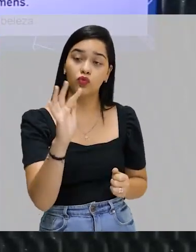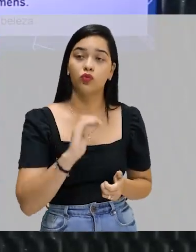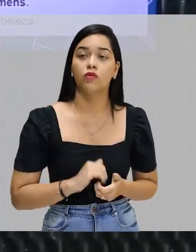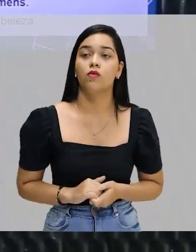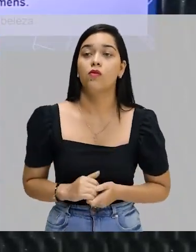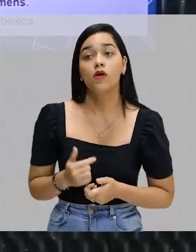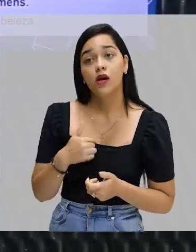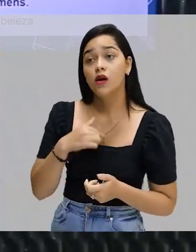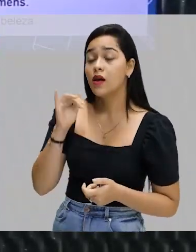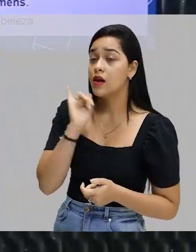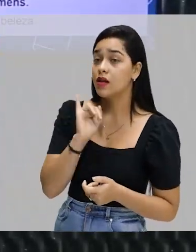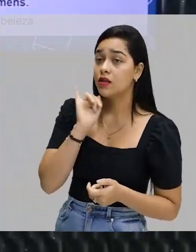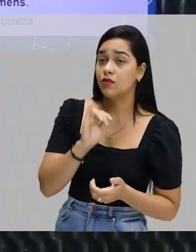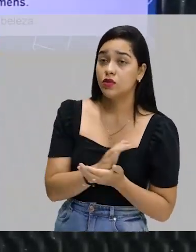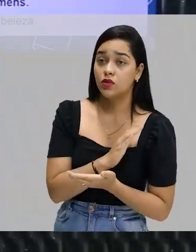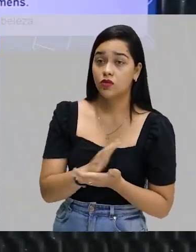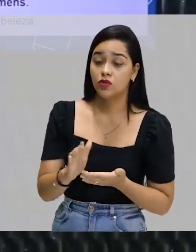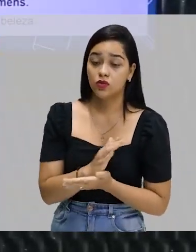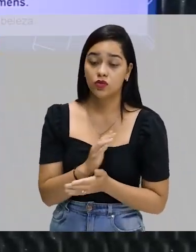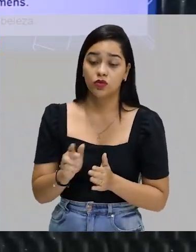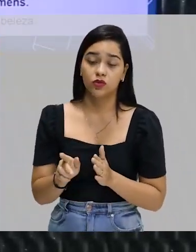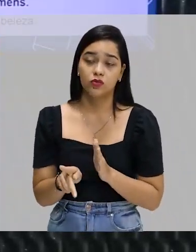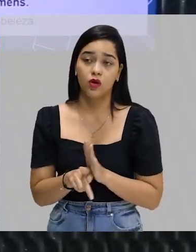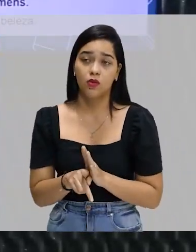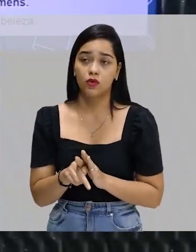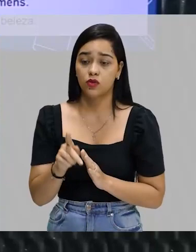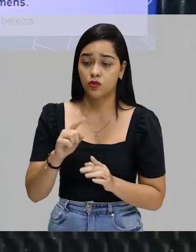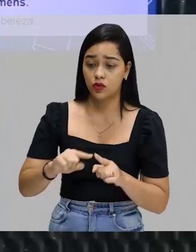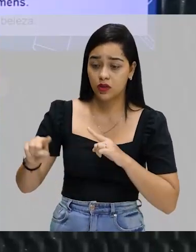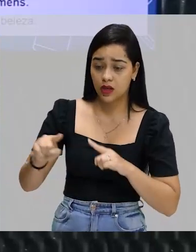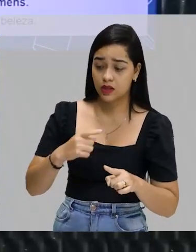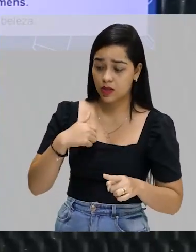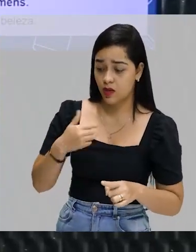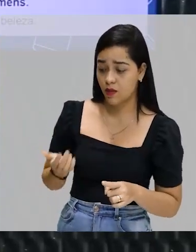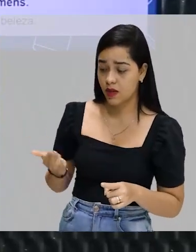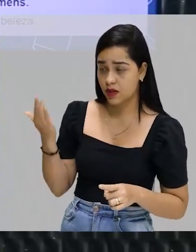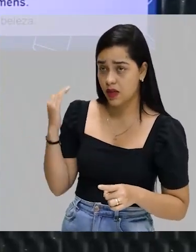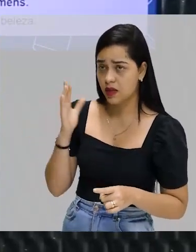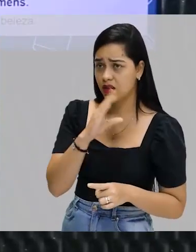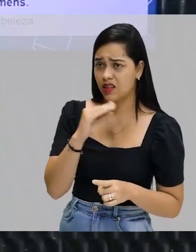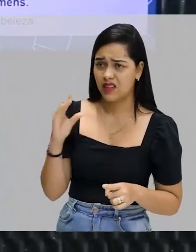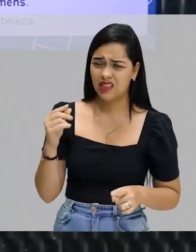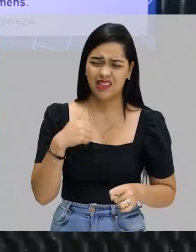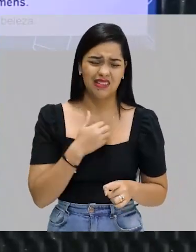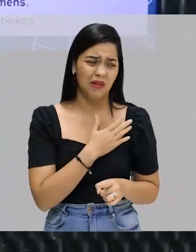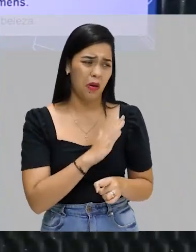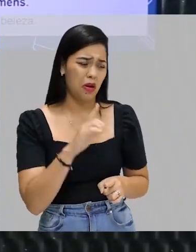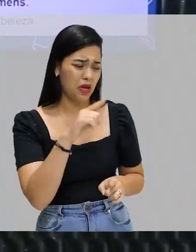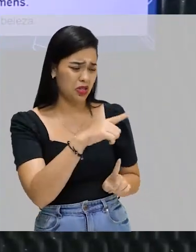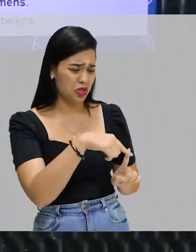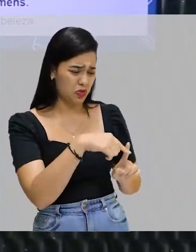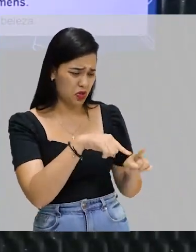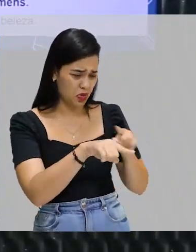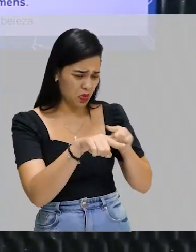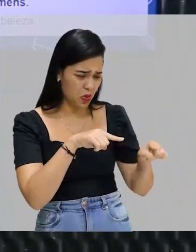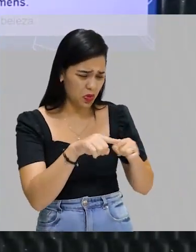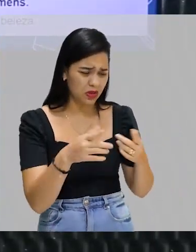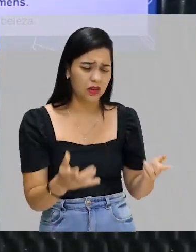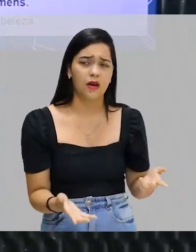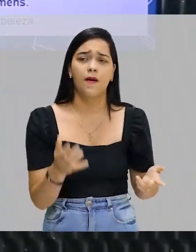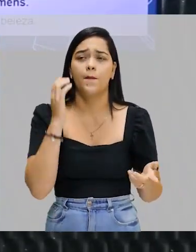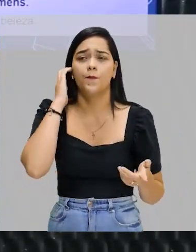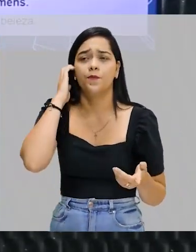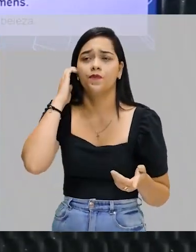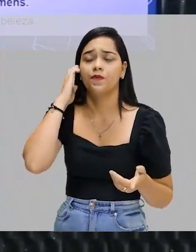Né? Eu sou um exemplo disso, de alguns estilos musicais, dos quais, quando eu era adolescente, eu dizia assim, não, eu odeio esse tipo de música.